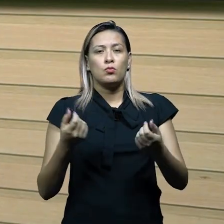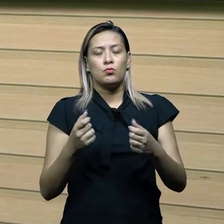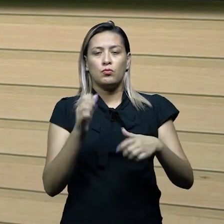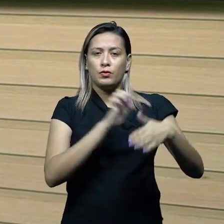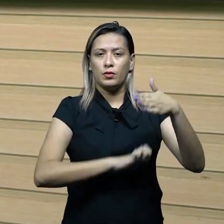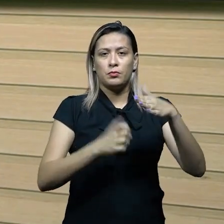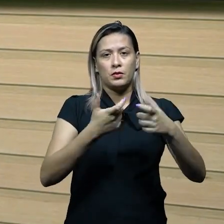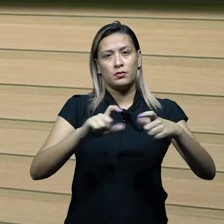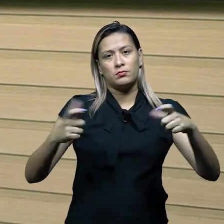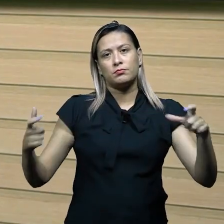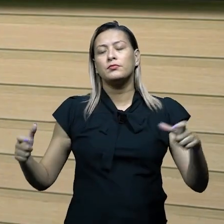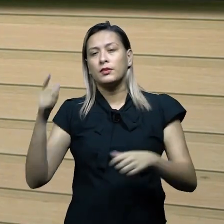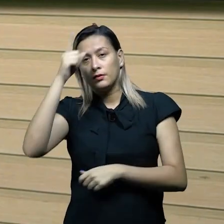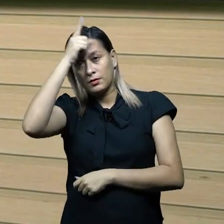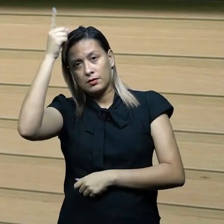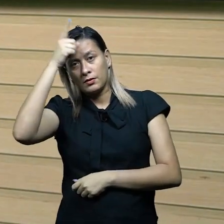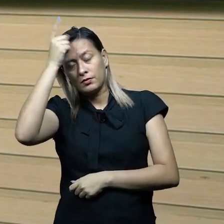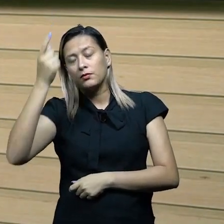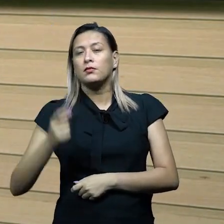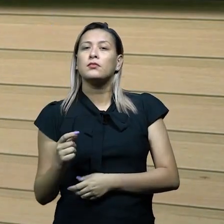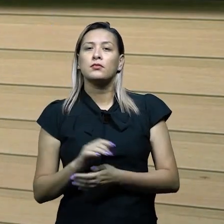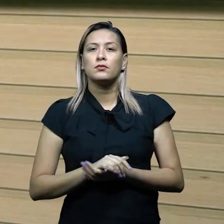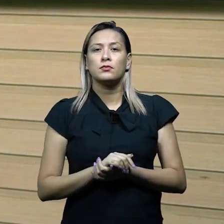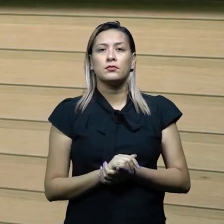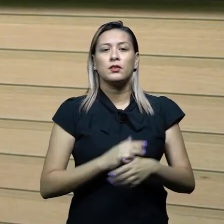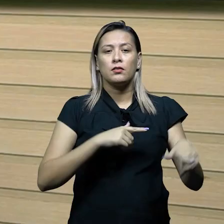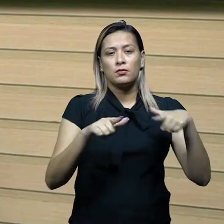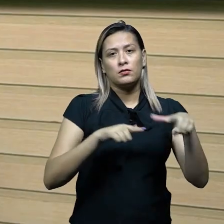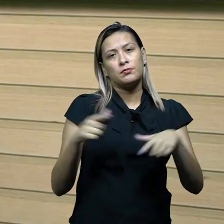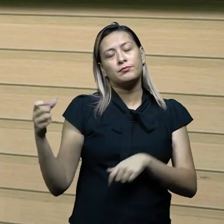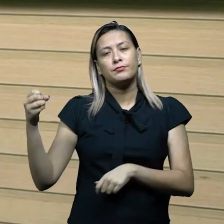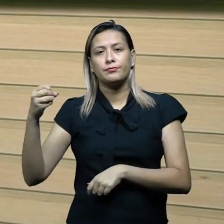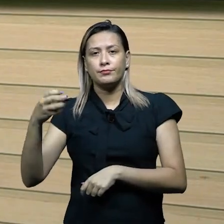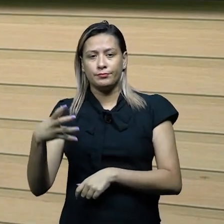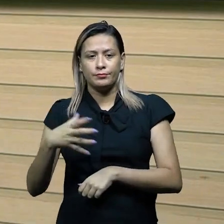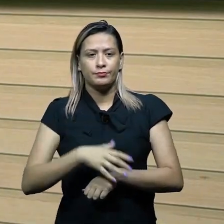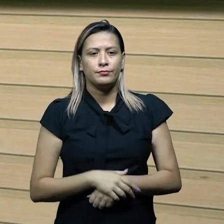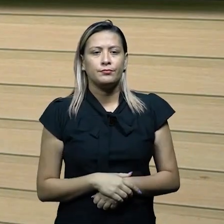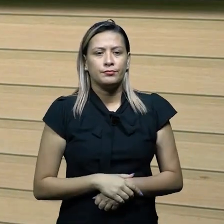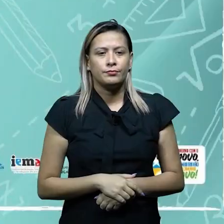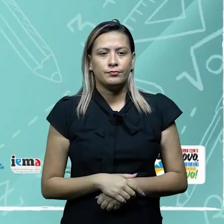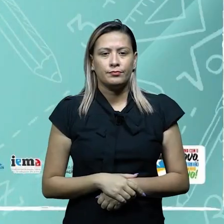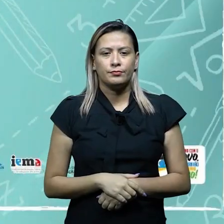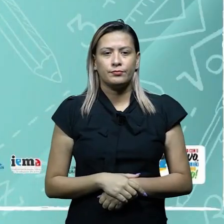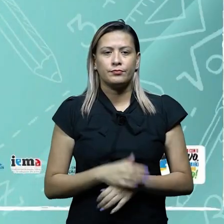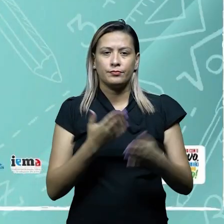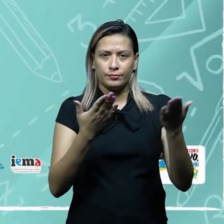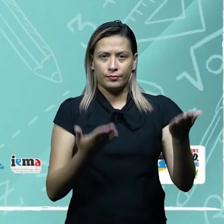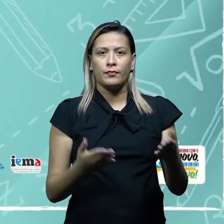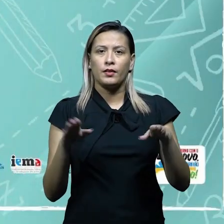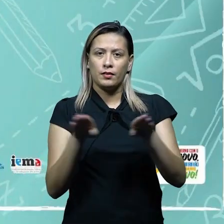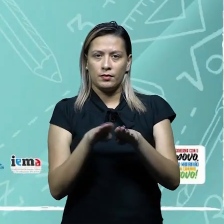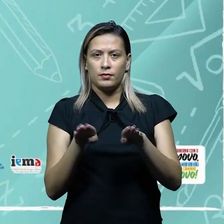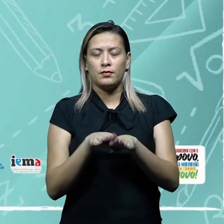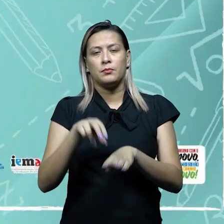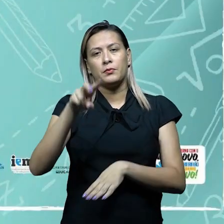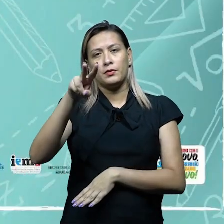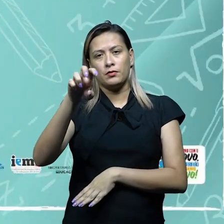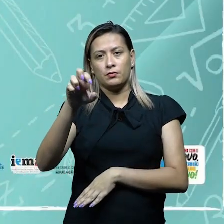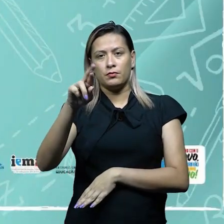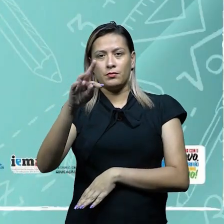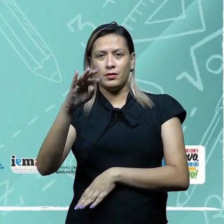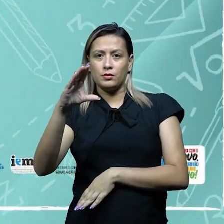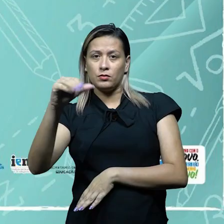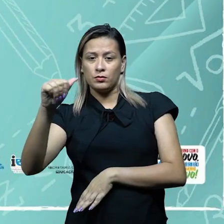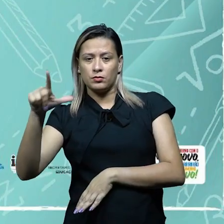demitido, ou a empresa aumentar de tamanho e criar novos cargos. Então isso aqui é horizontal. E aí, pela lógica, eu também